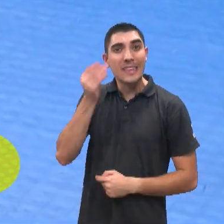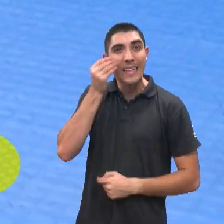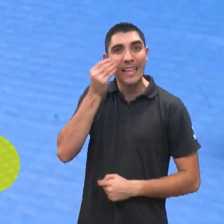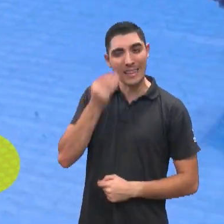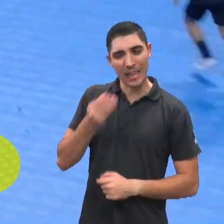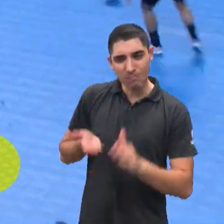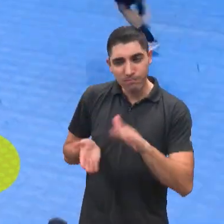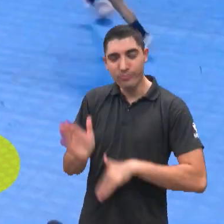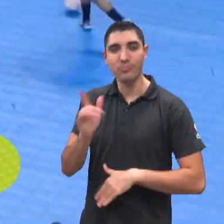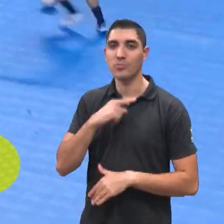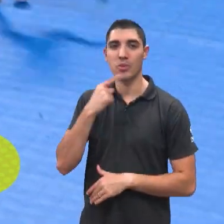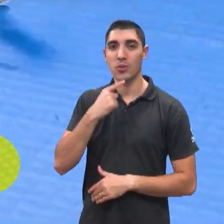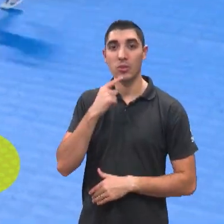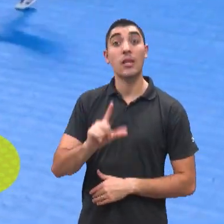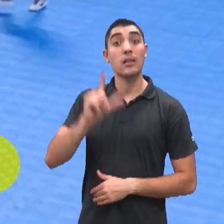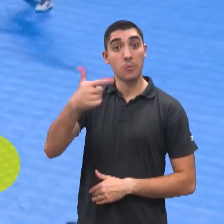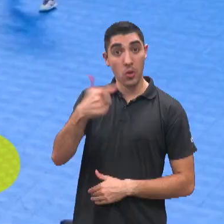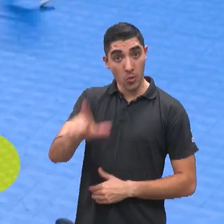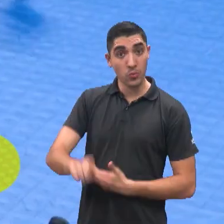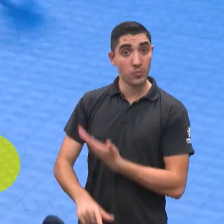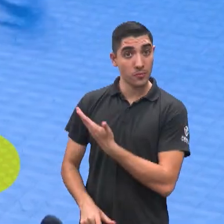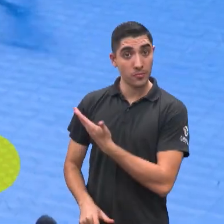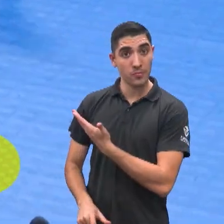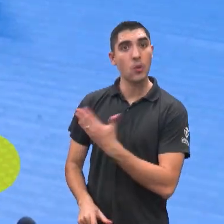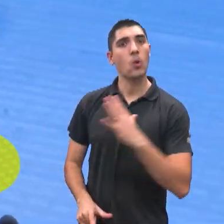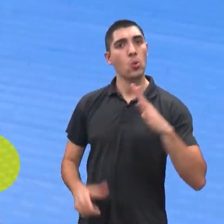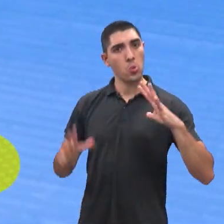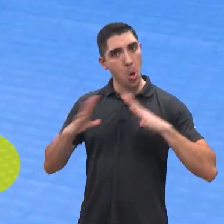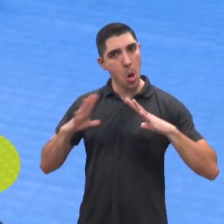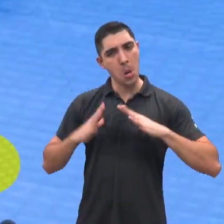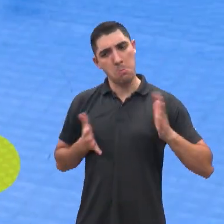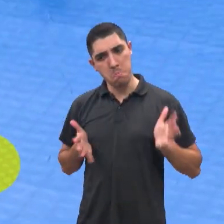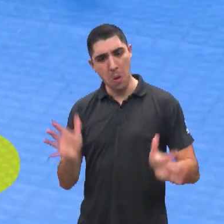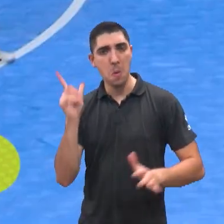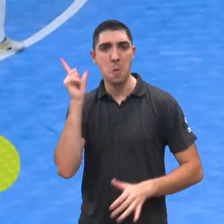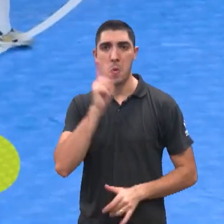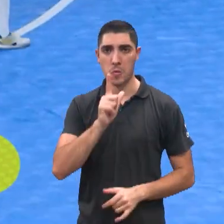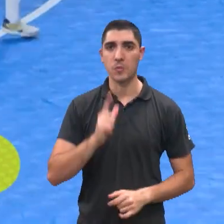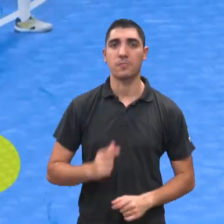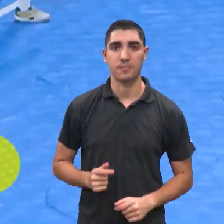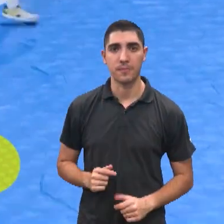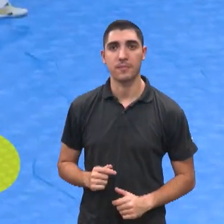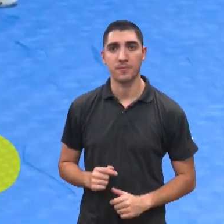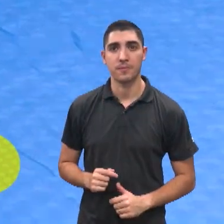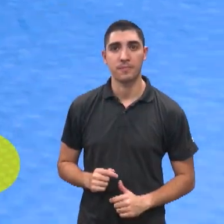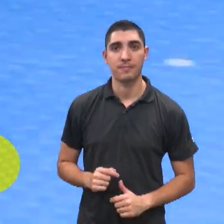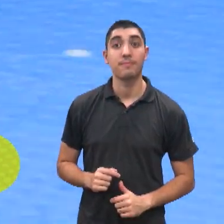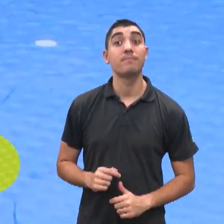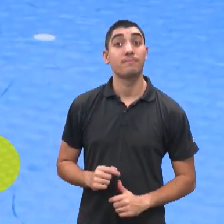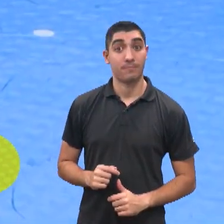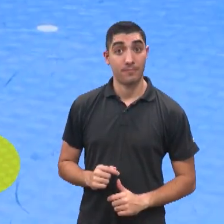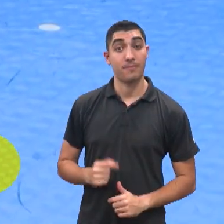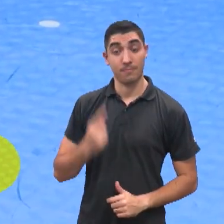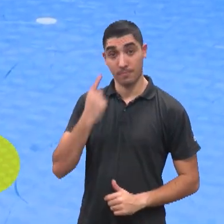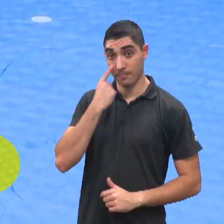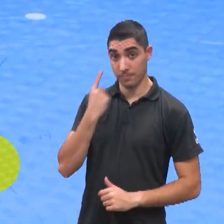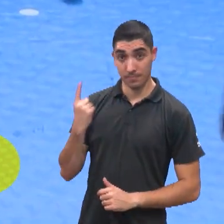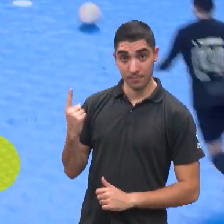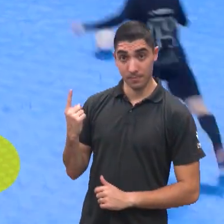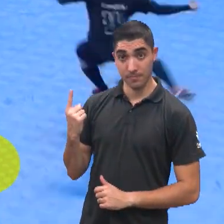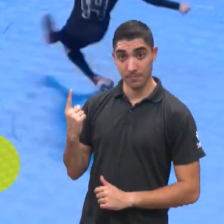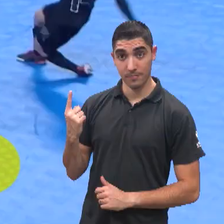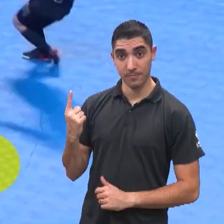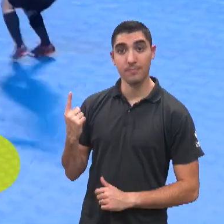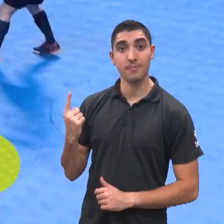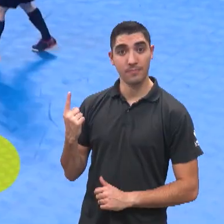No lance seguinte, David fez mais uma boa defesa no chute do Maicon. E antes do fim do primeiro tempo, ainda